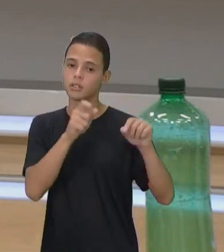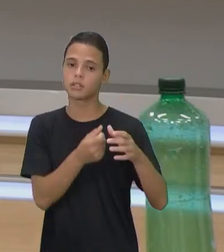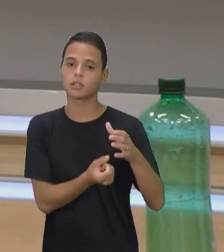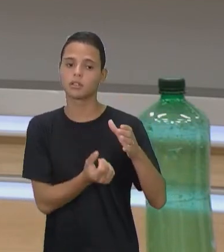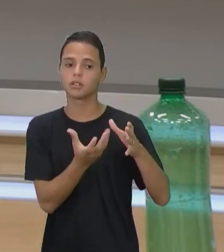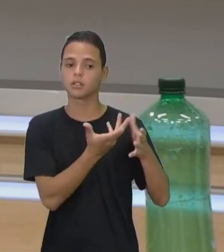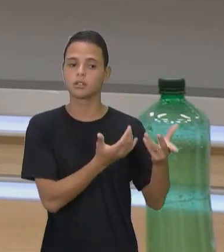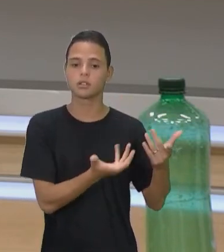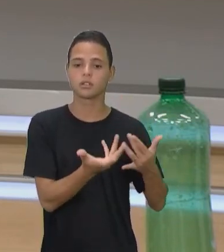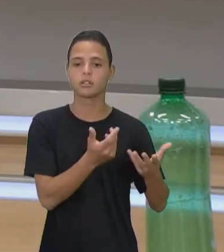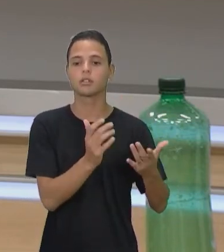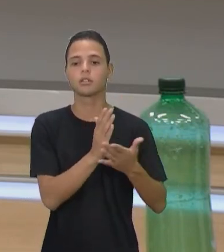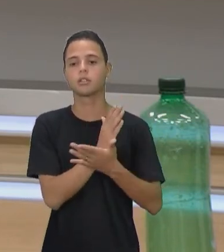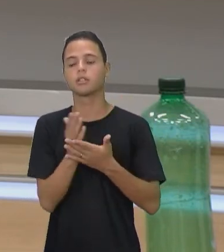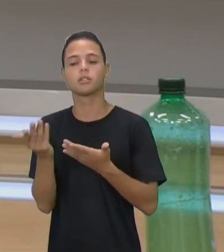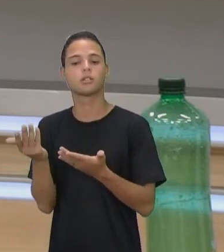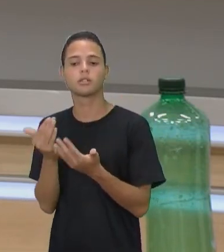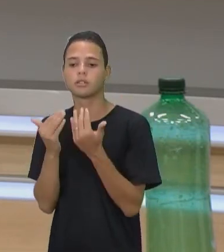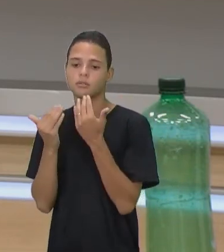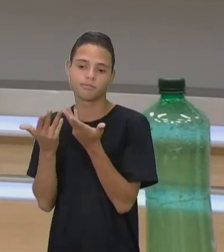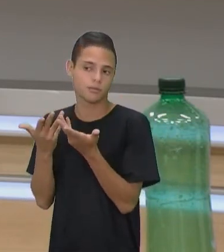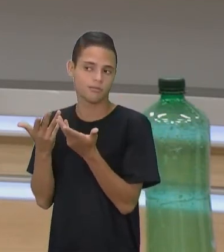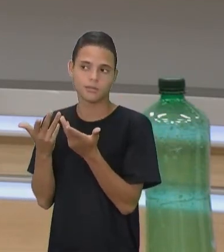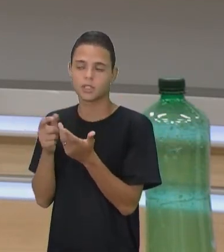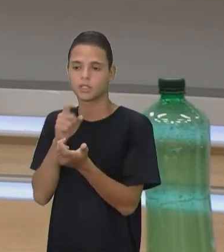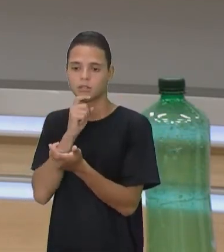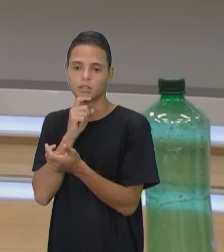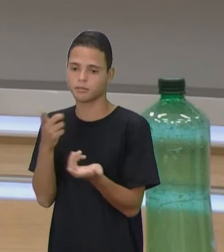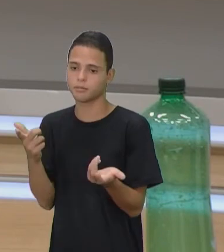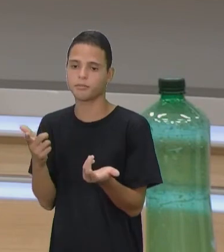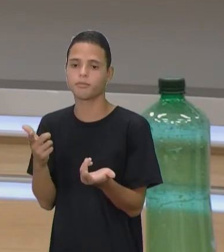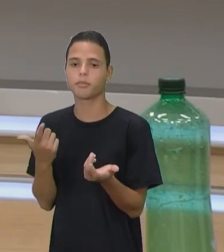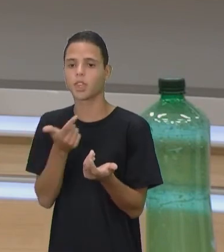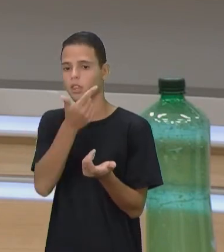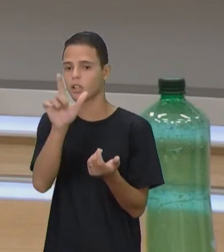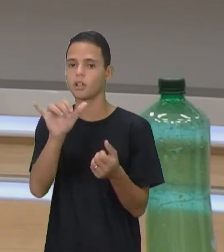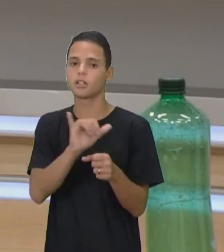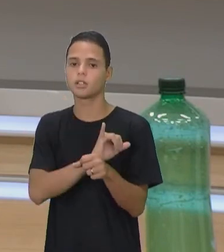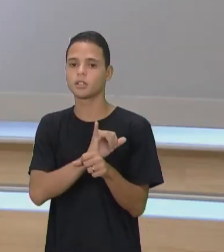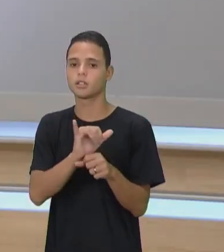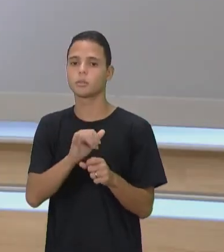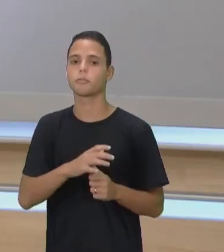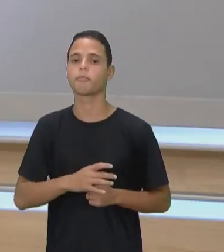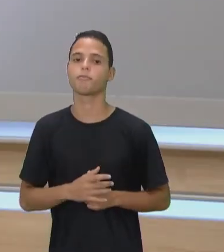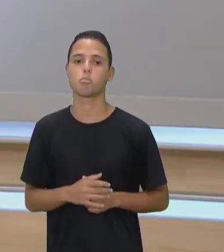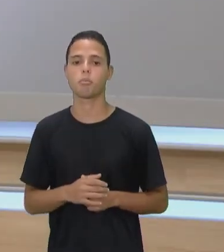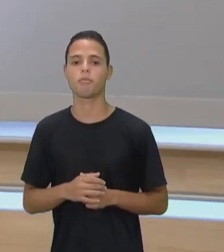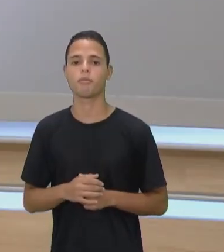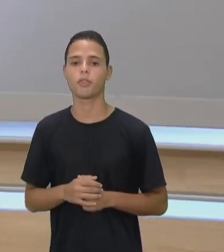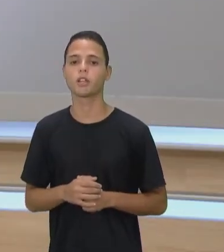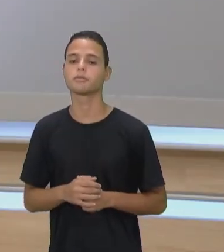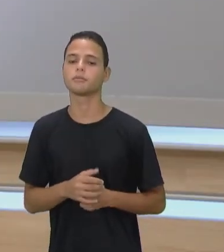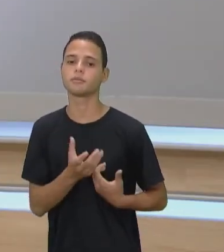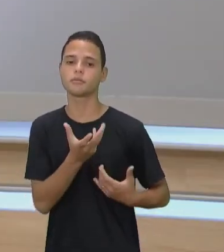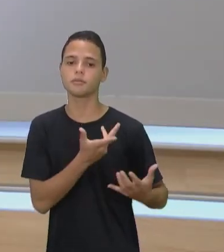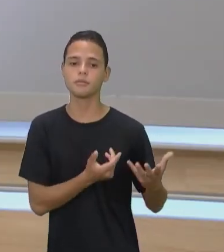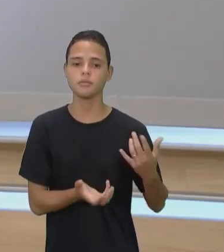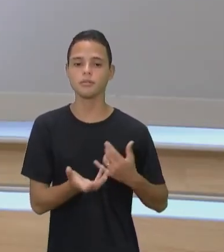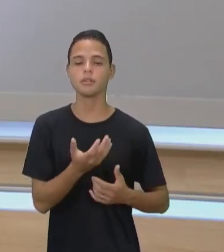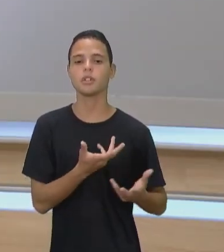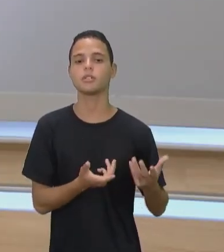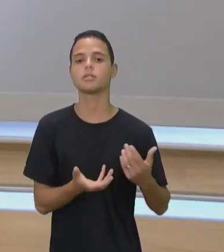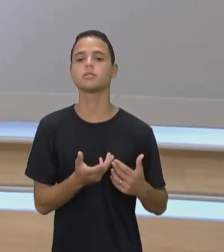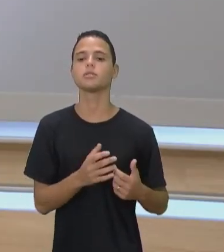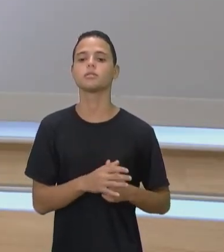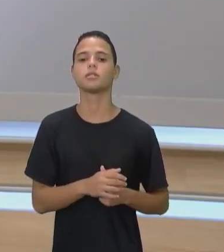lixos não incineráveis, o que não deixa de ser uma outra estratégia. Sim, e aí a incineração, a